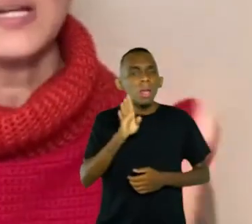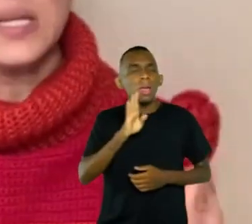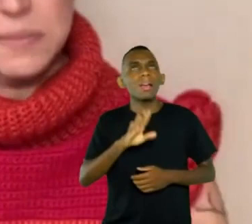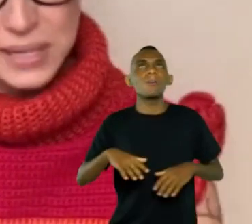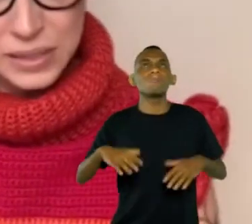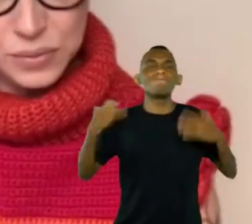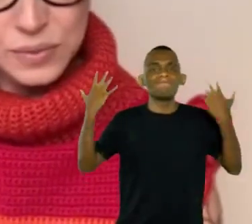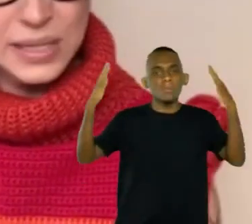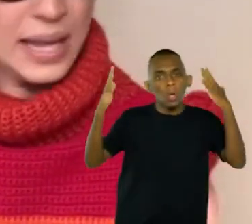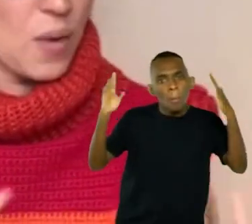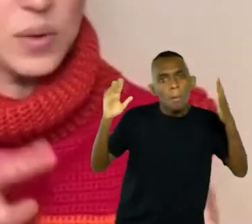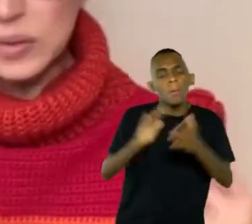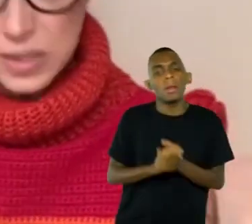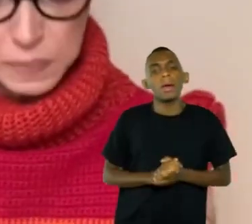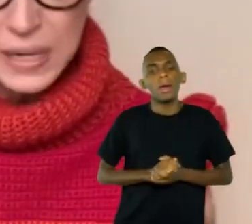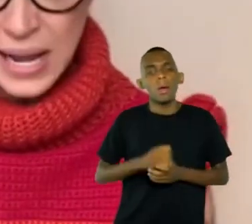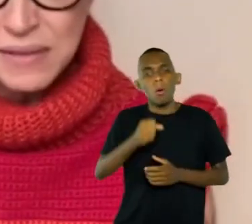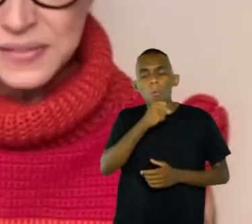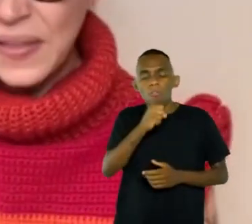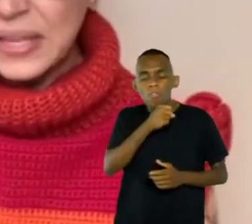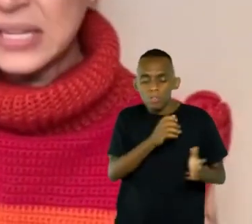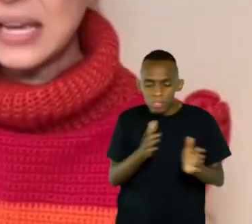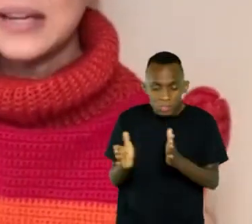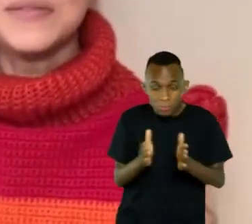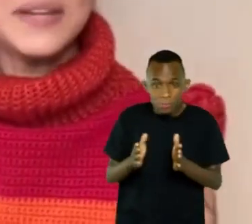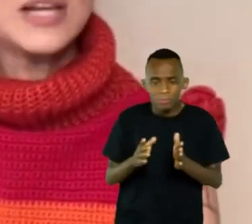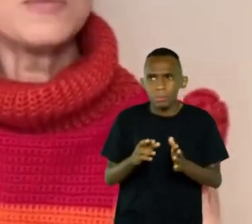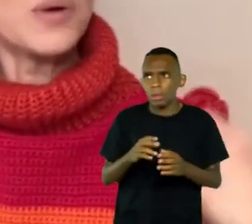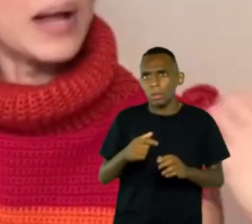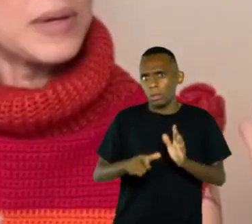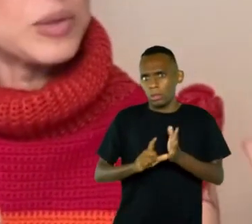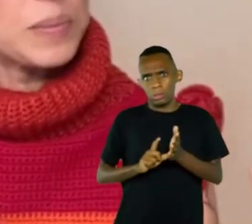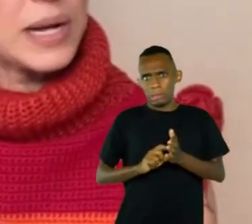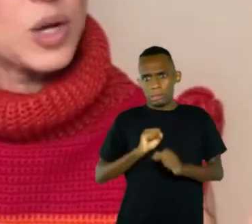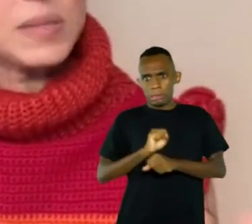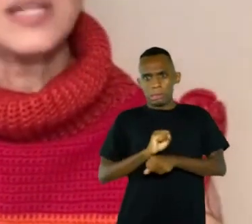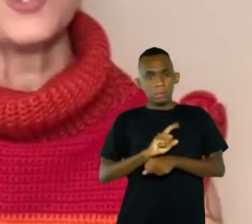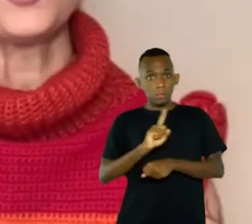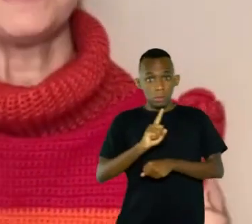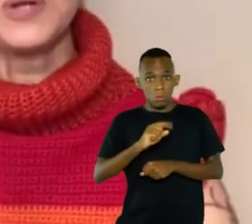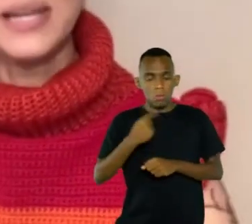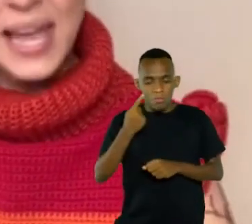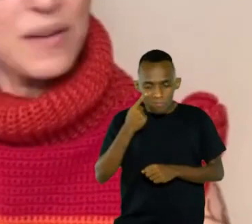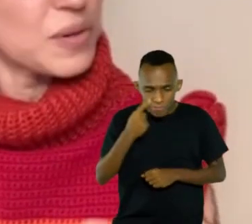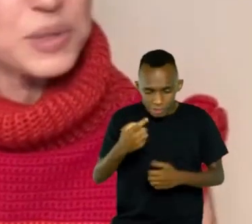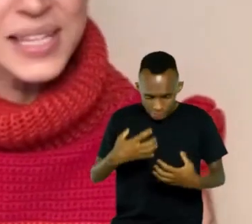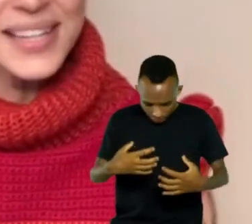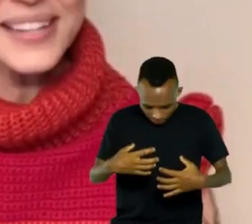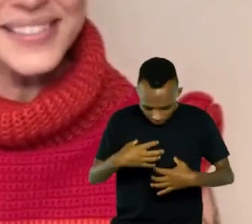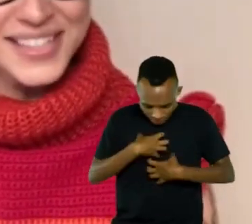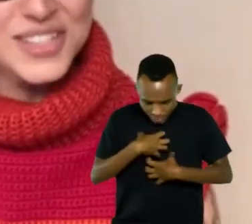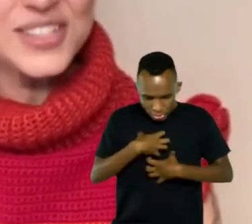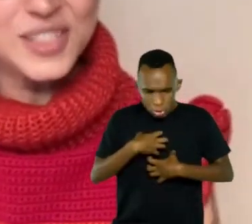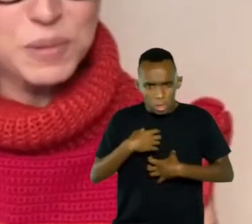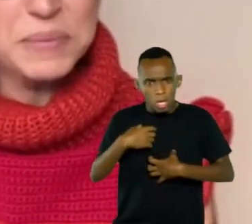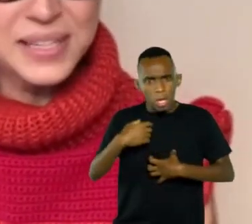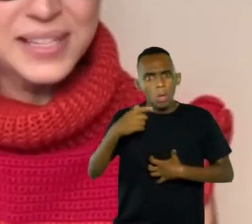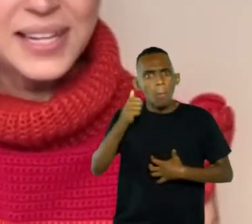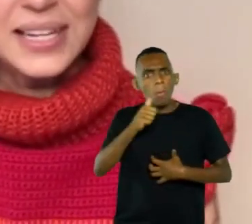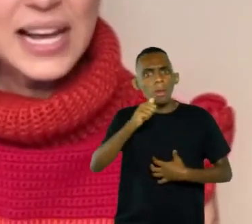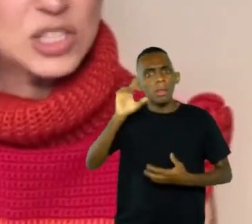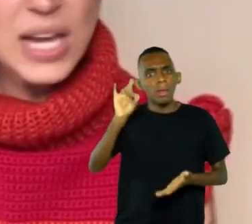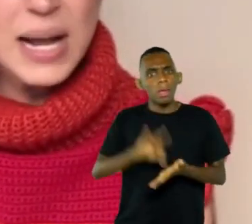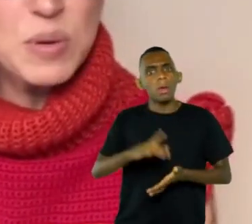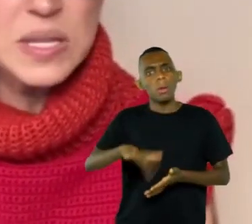o envelhecimento, que é algo que eu não esperava, né? Ver o meu cabelo branco e me sentir mulher, foi muito interessante isso para